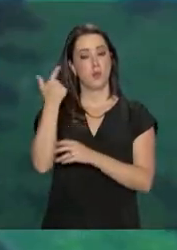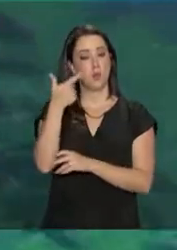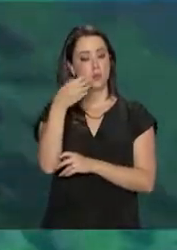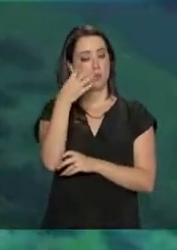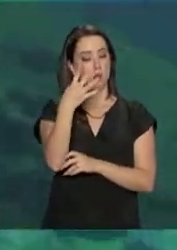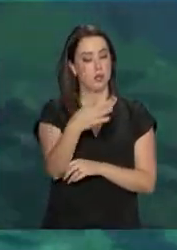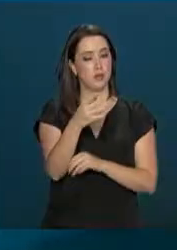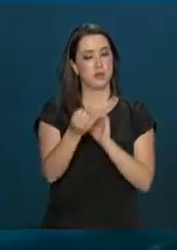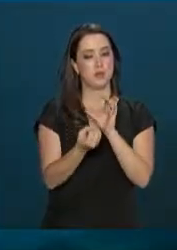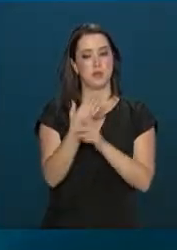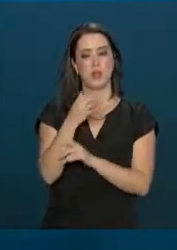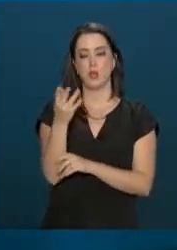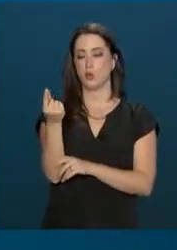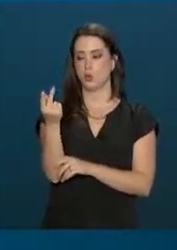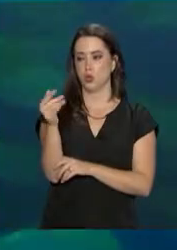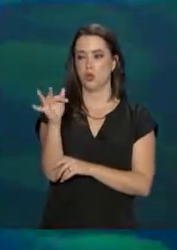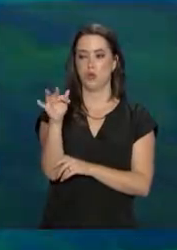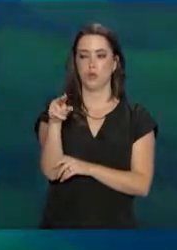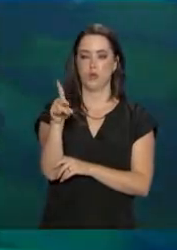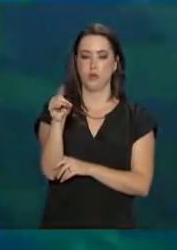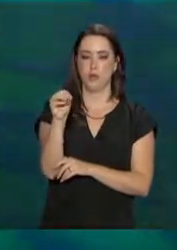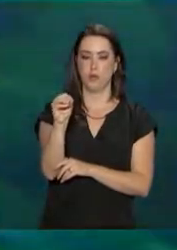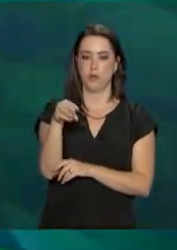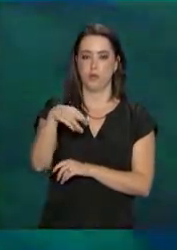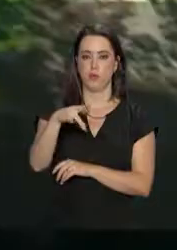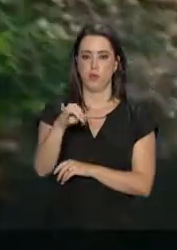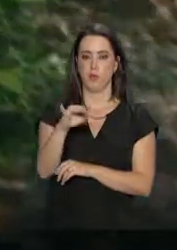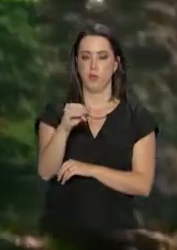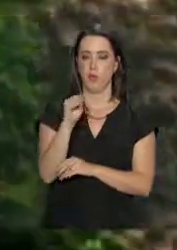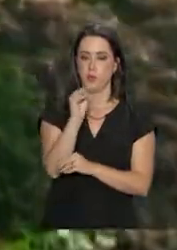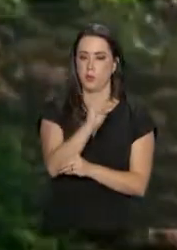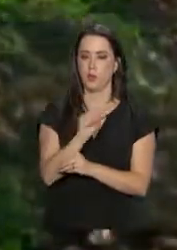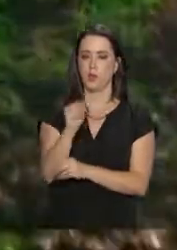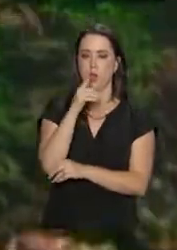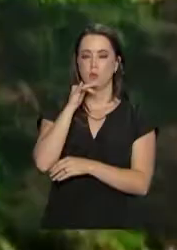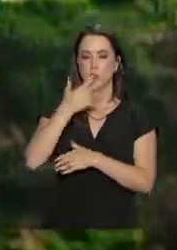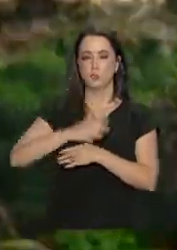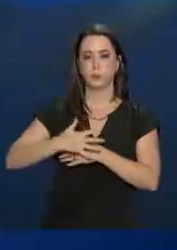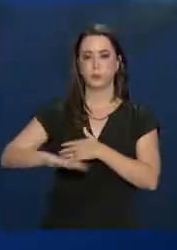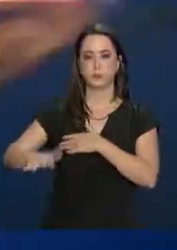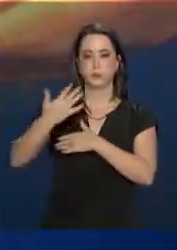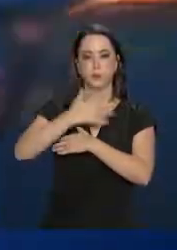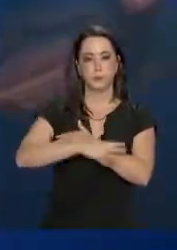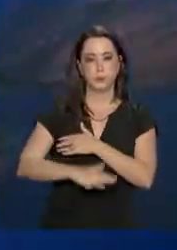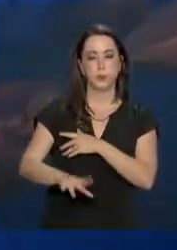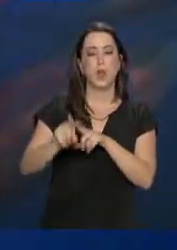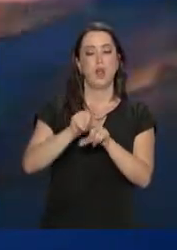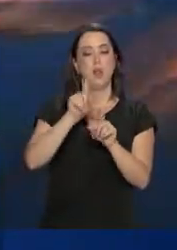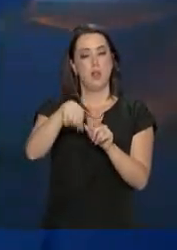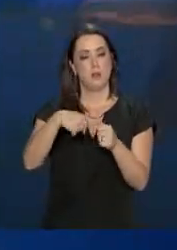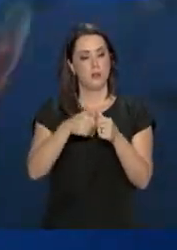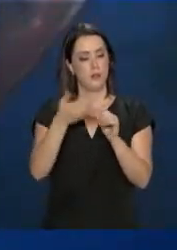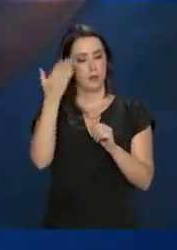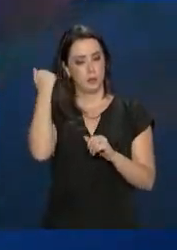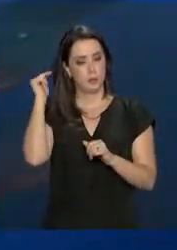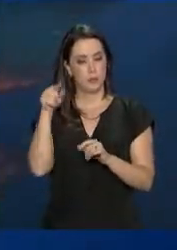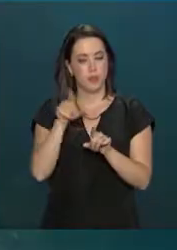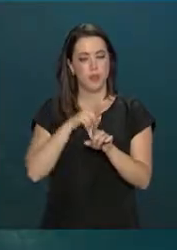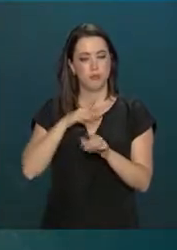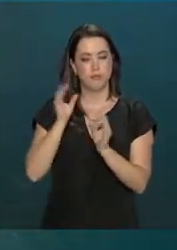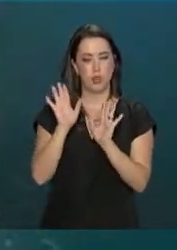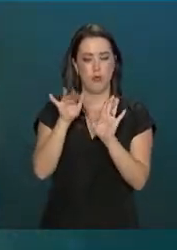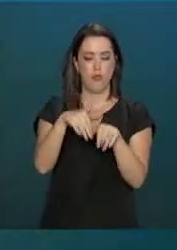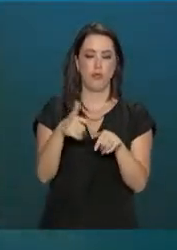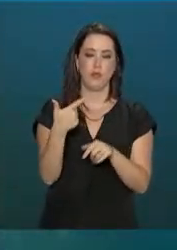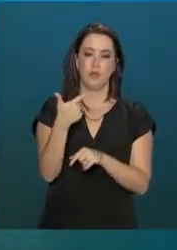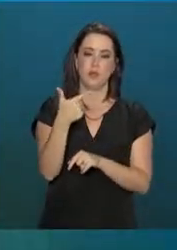que é um aporte financeiro para apoiar as ações de conservação desse programa, e estava previsto para terminar